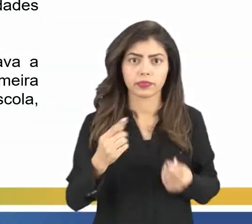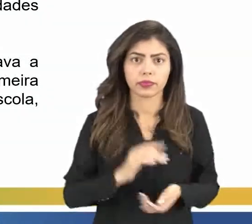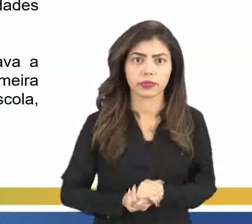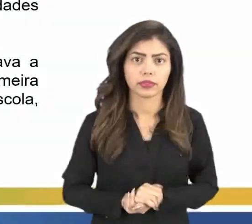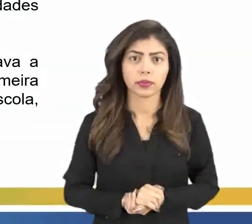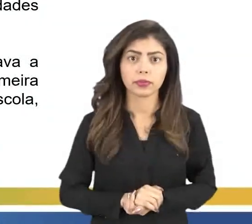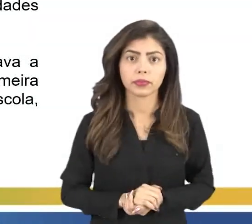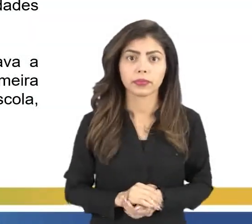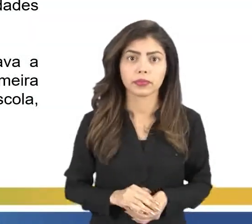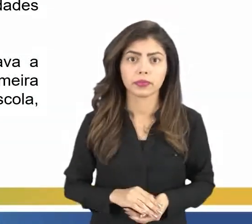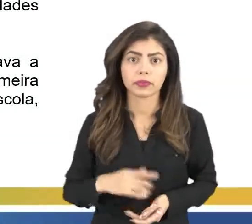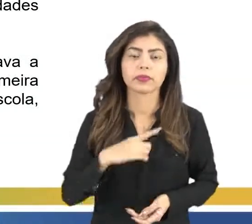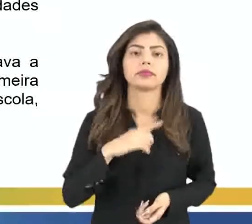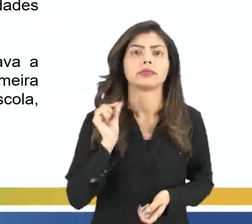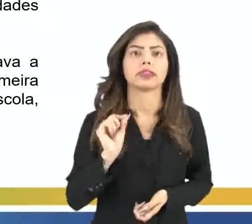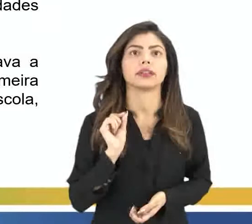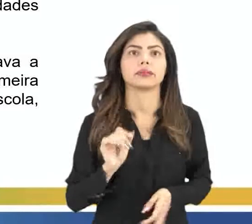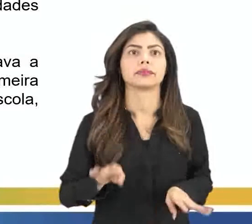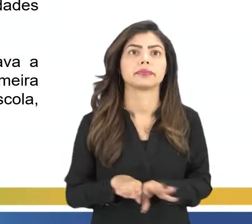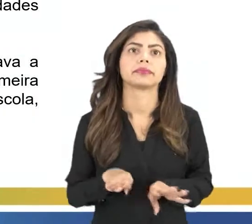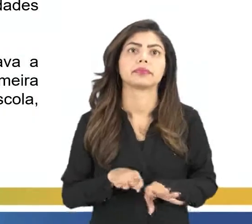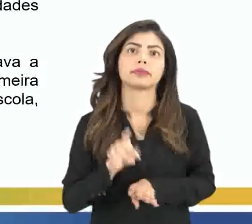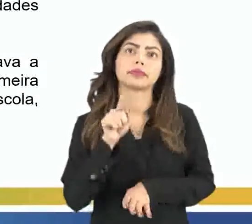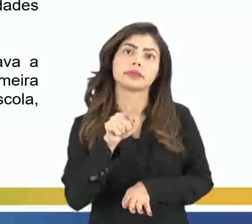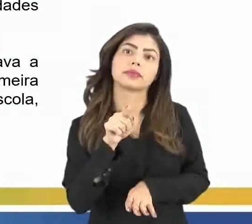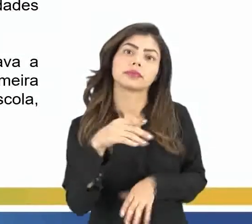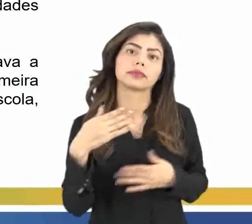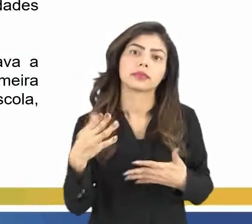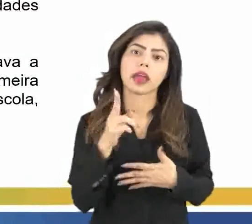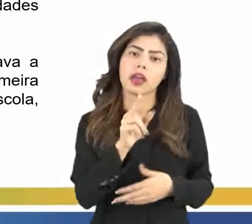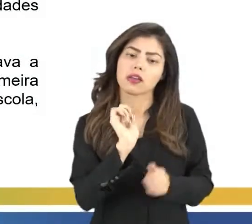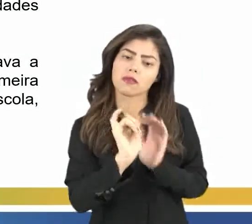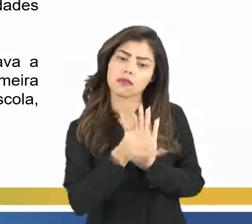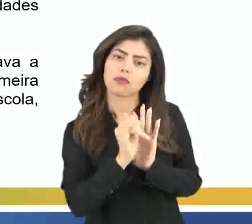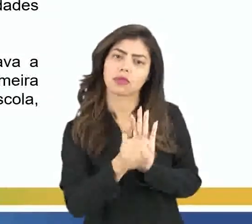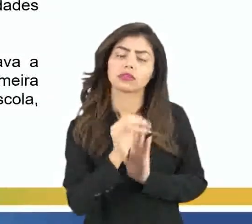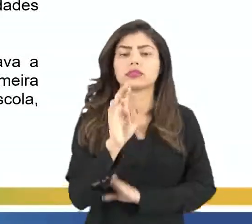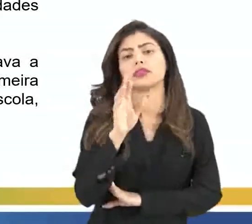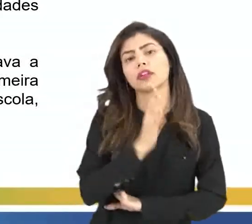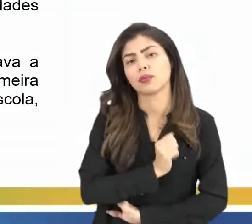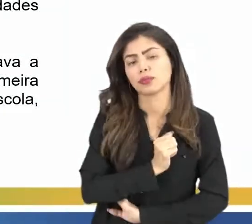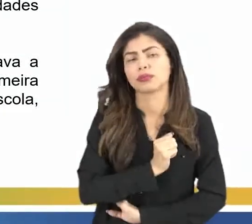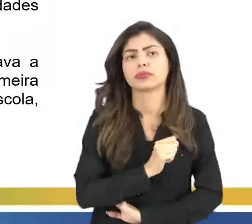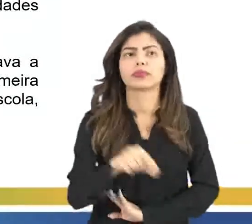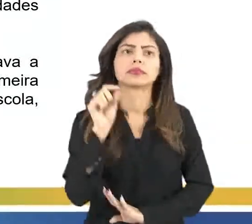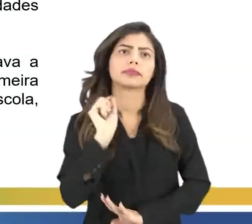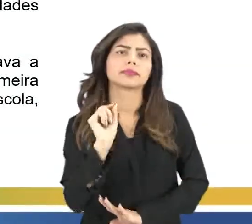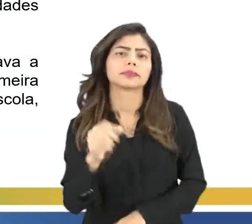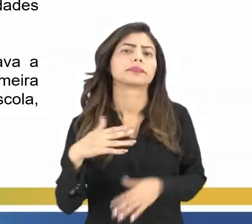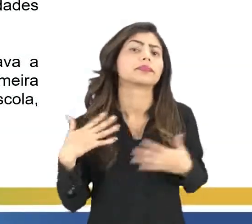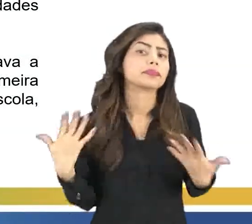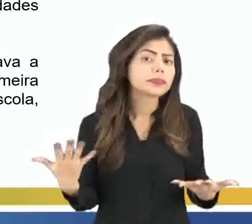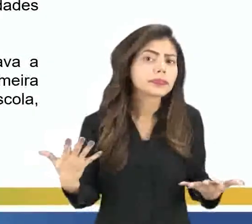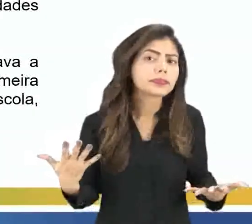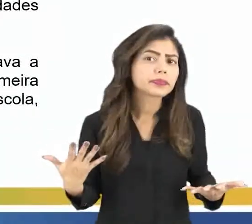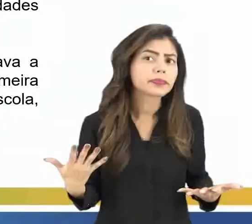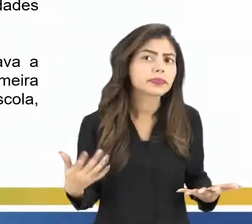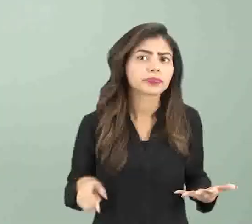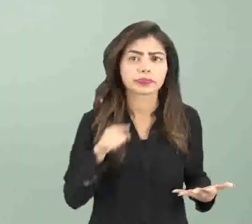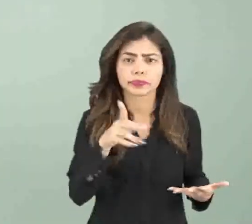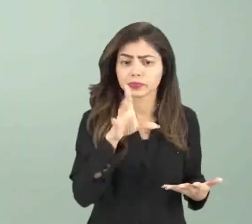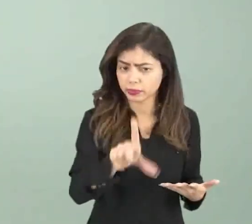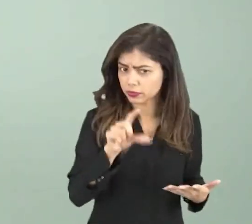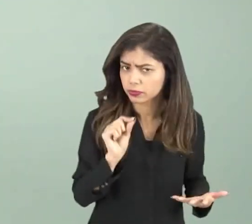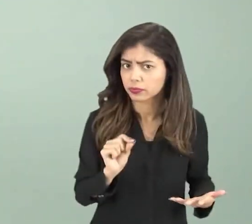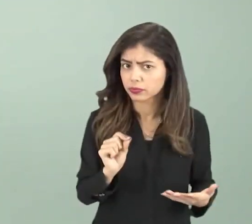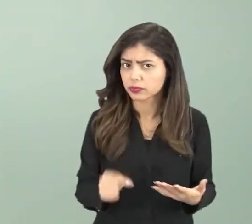E aí? O que aconteceu depois daí? O que você vai... É um conto de amor. Será o que vai acontecer? Será que você vai escolher